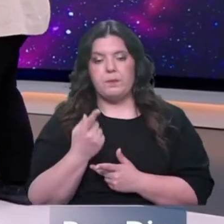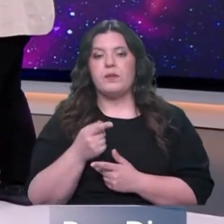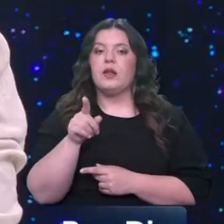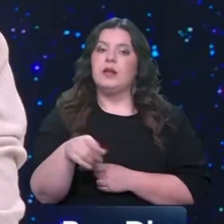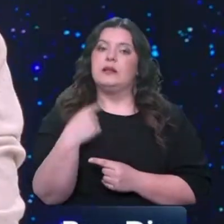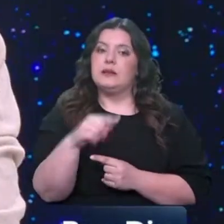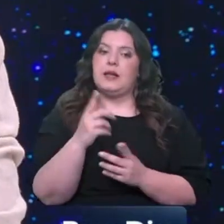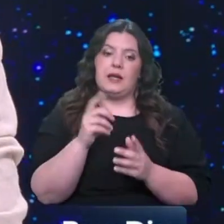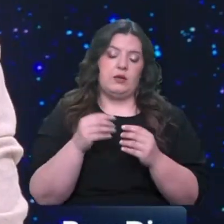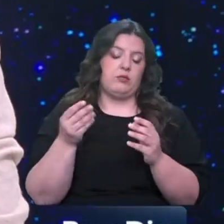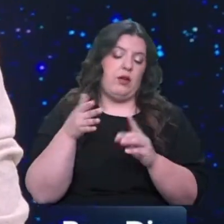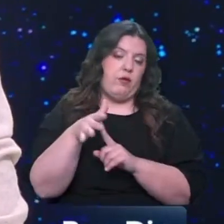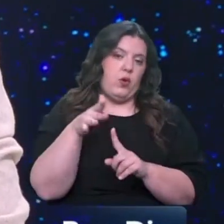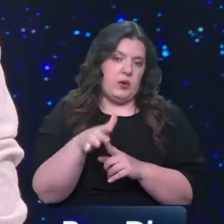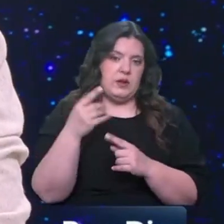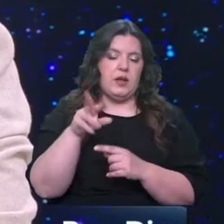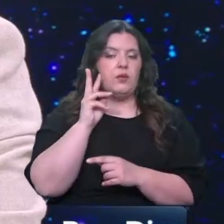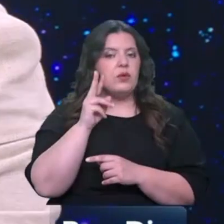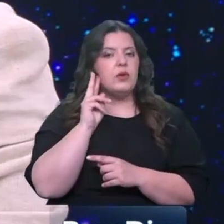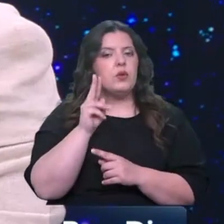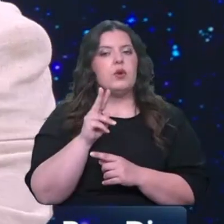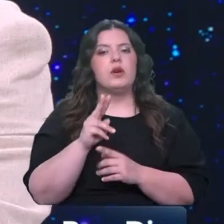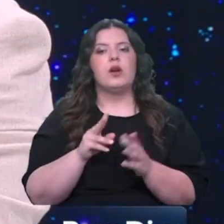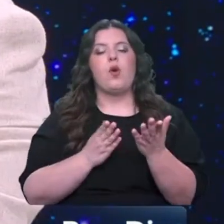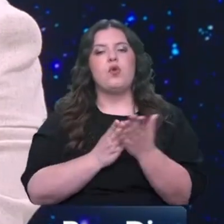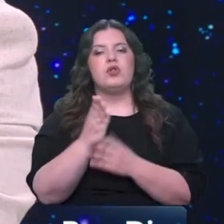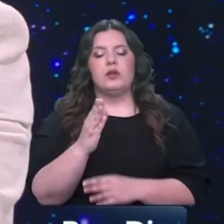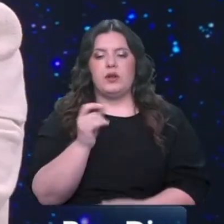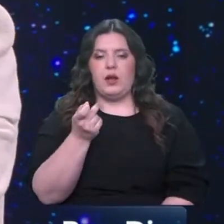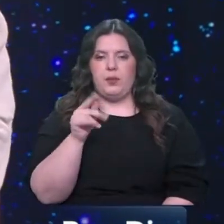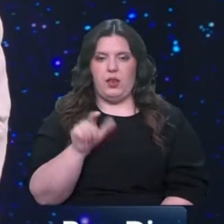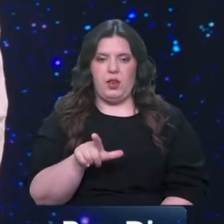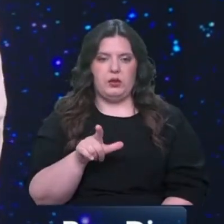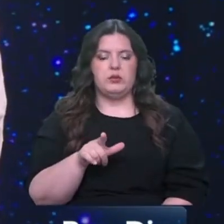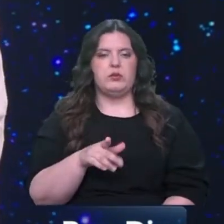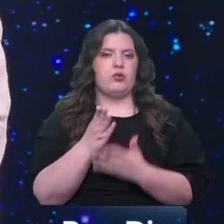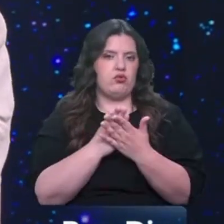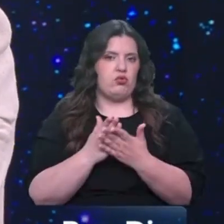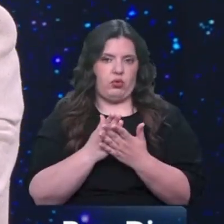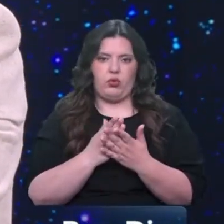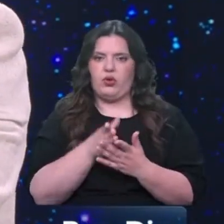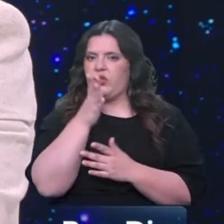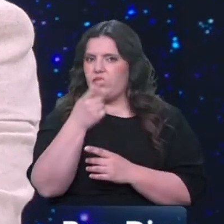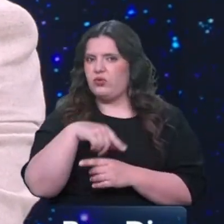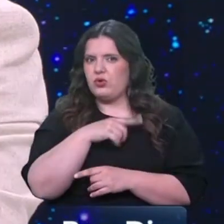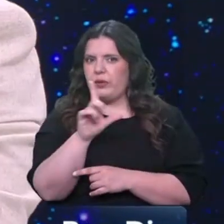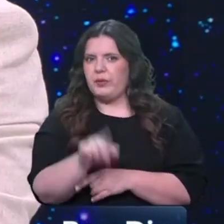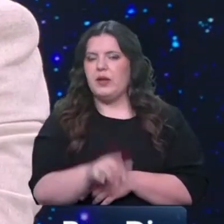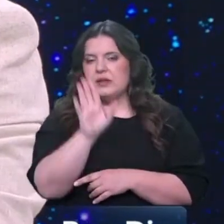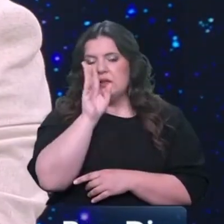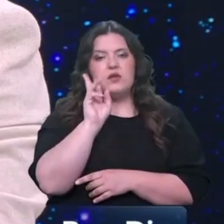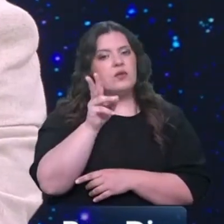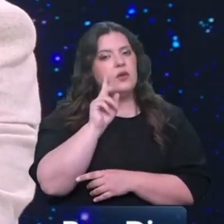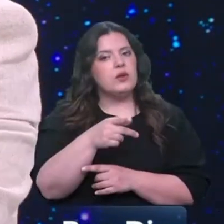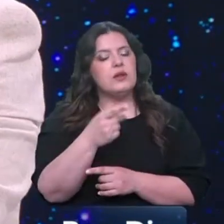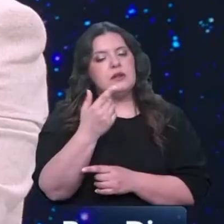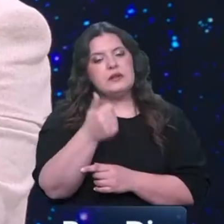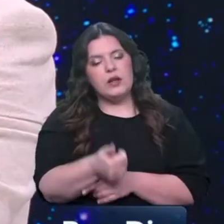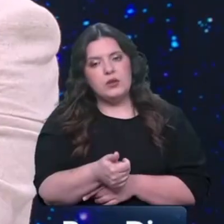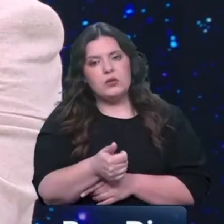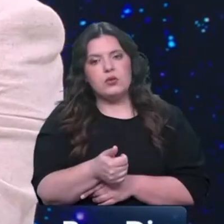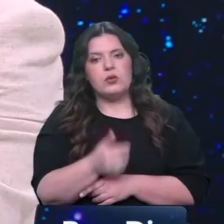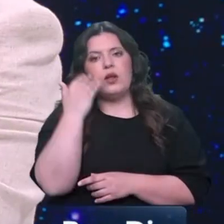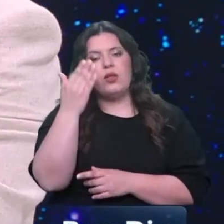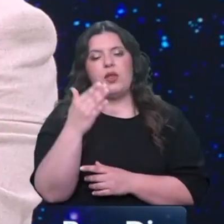também tem uma implicação, ora, aqui está o valor da constante de Hubble para este estudo, e portanto, isso diz-nos também o seguinte, se este valor de 73 estiver certo, a